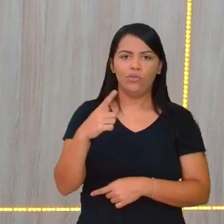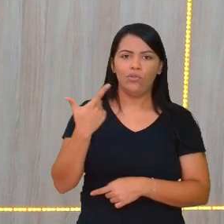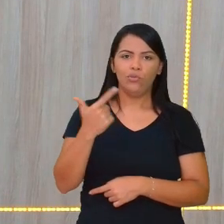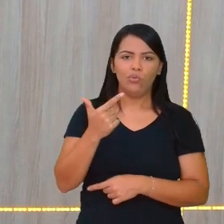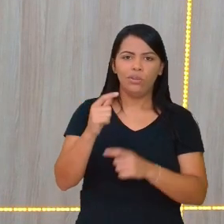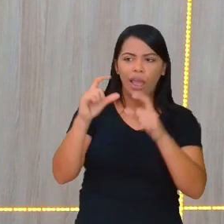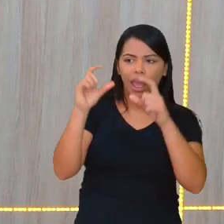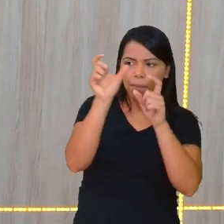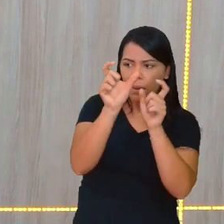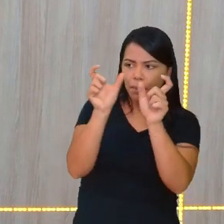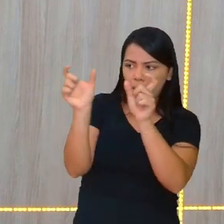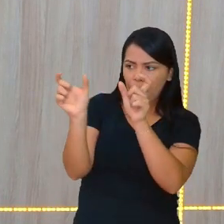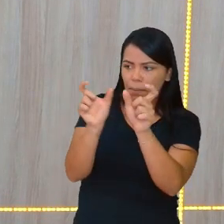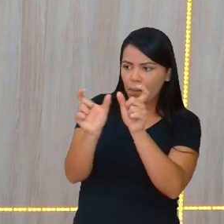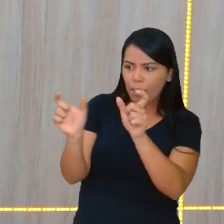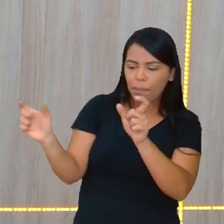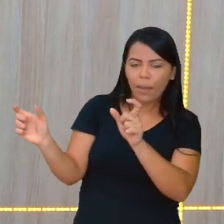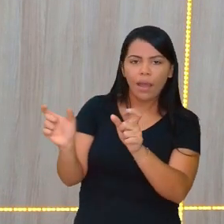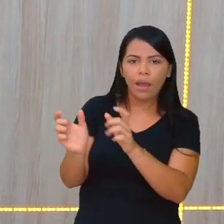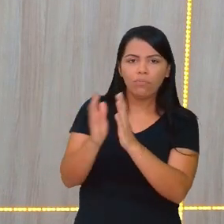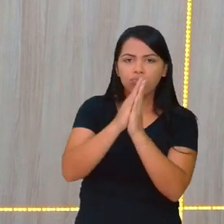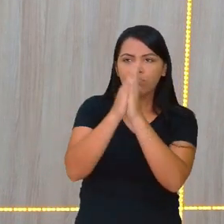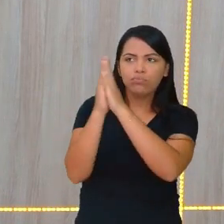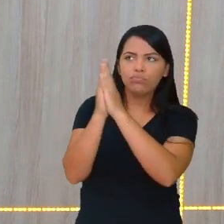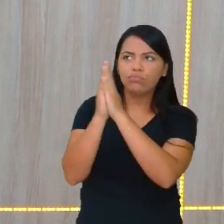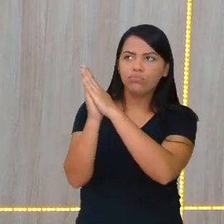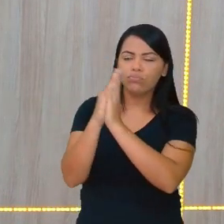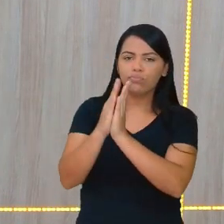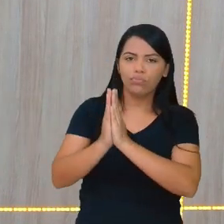ter que descobrir cada bonequinho desse